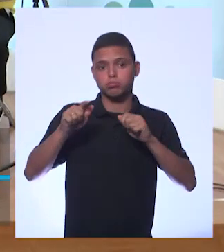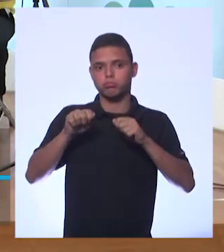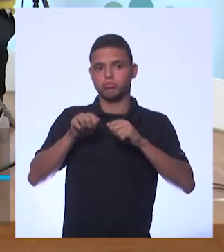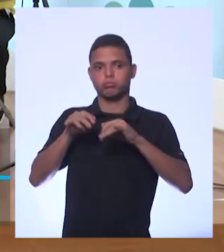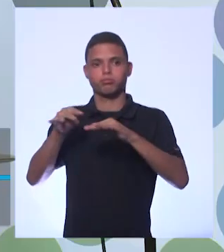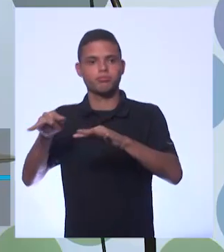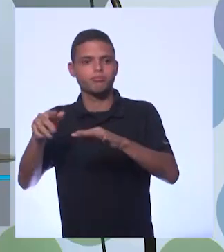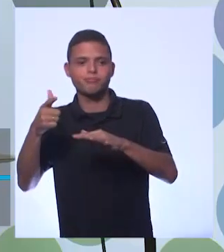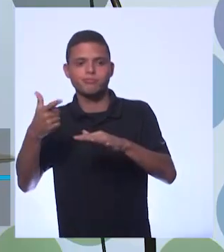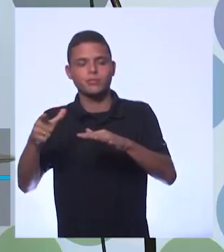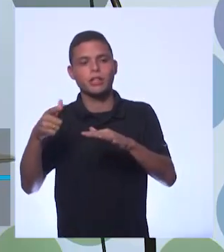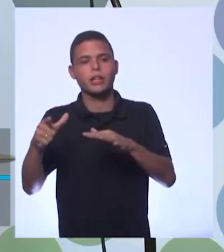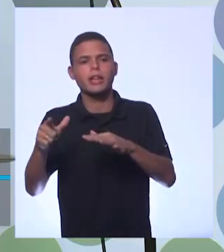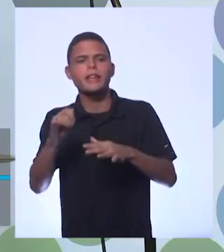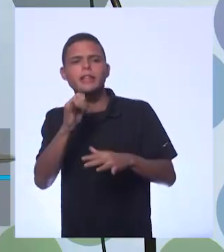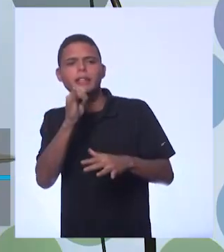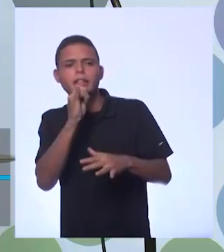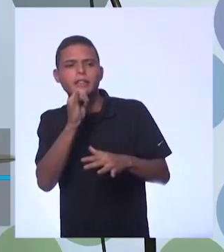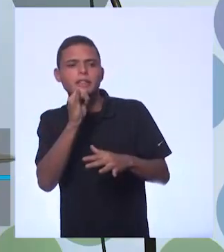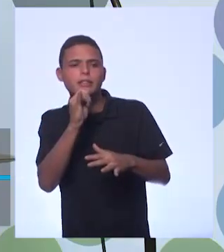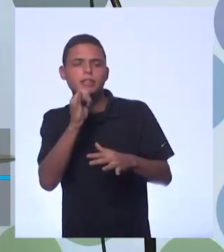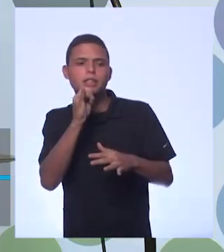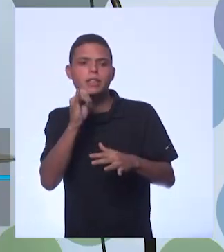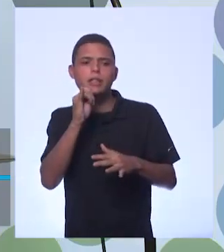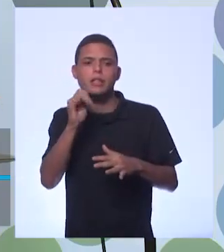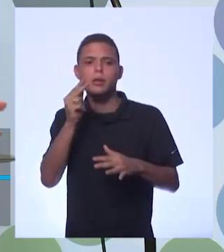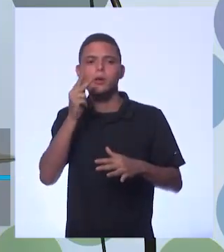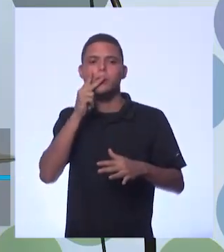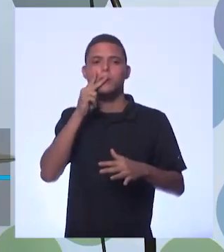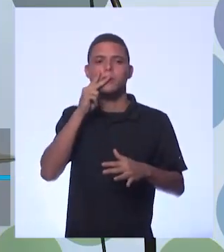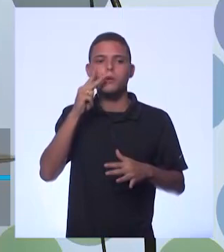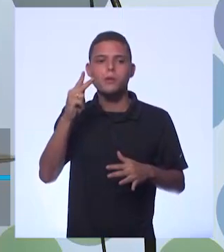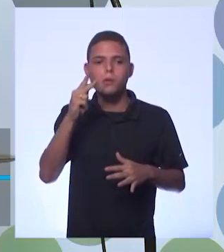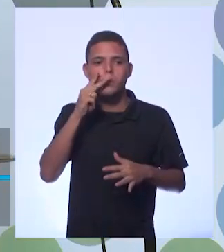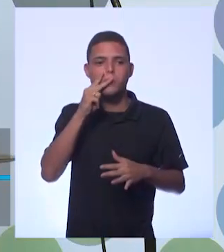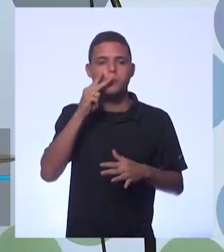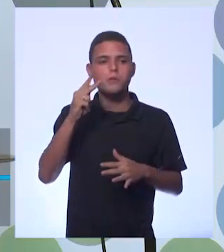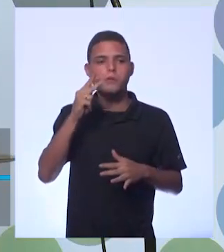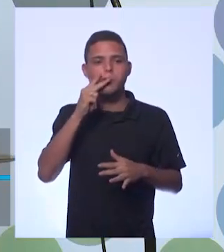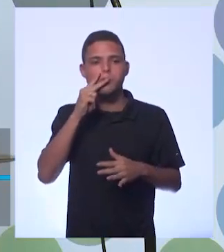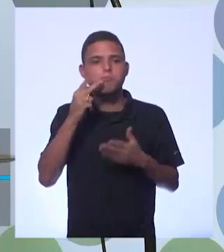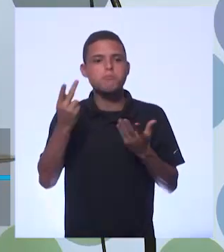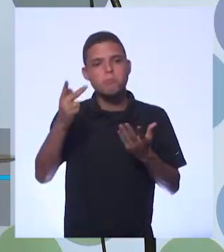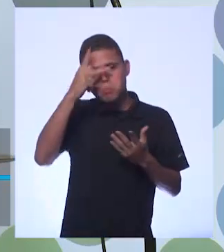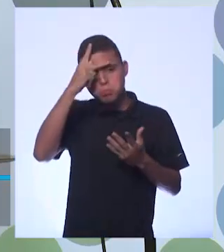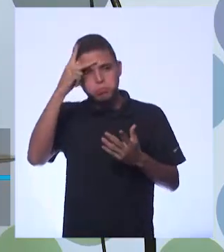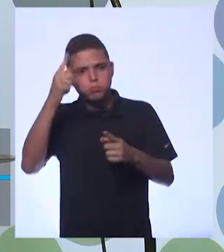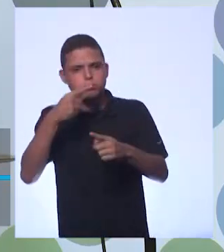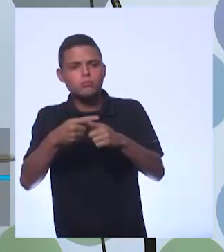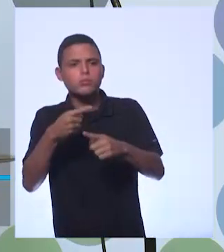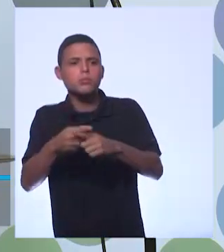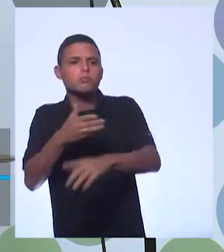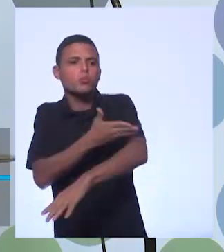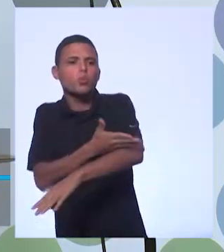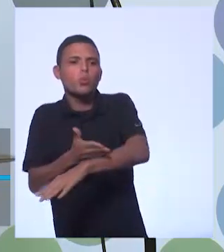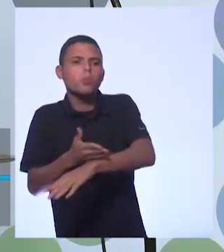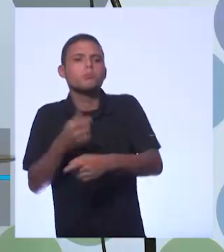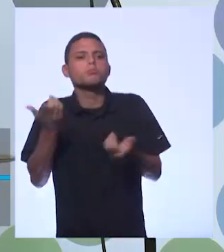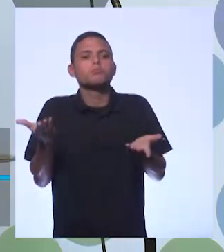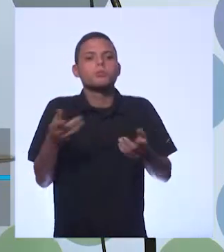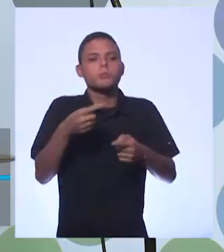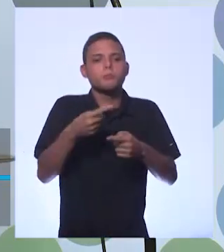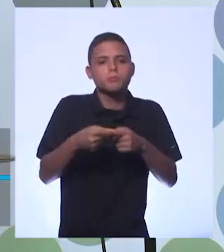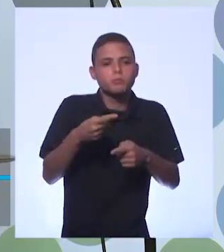seria fumar cachimbo, né? Fumar cachimbo. Por que as pessoas fumam cachimbo, né? Mas também tocar tambor. E